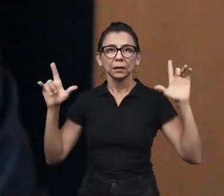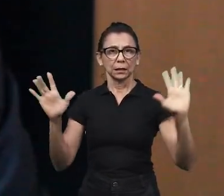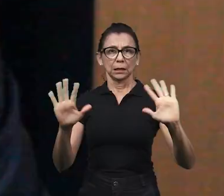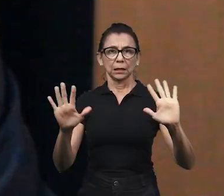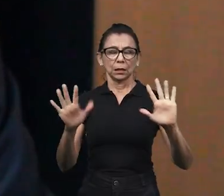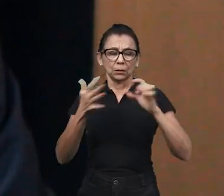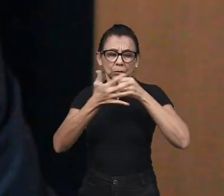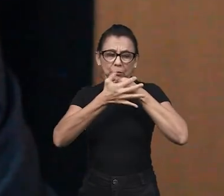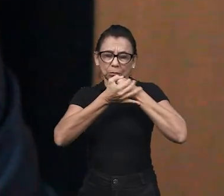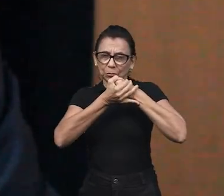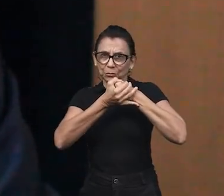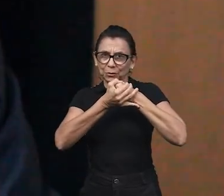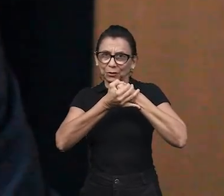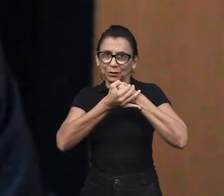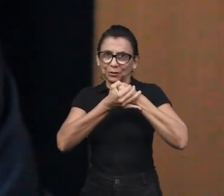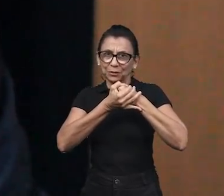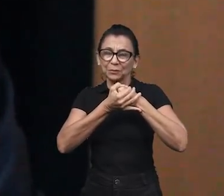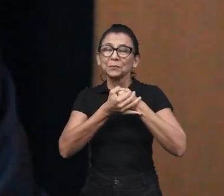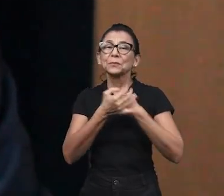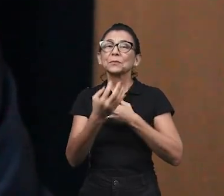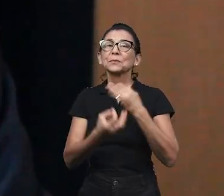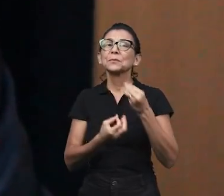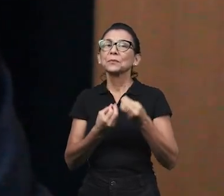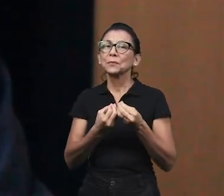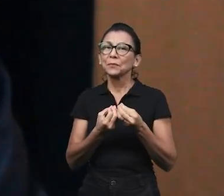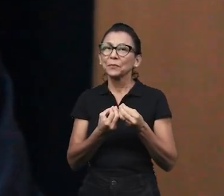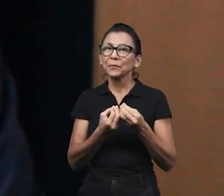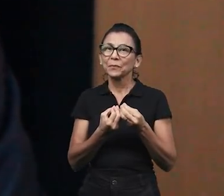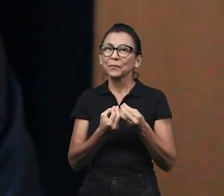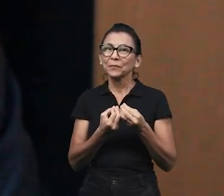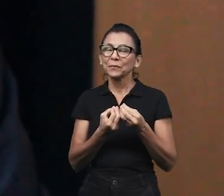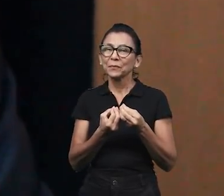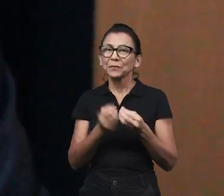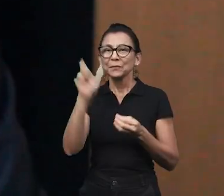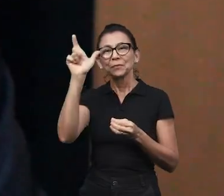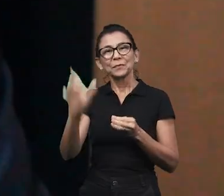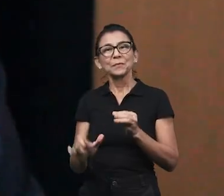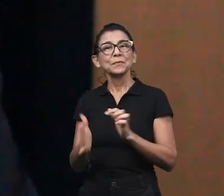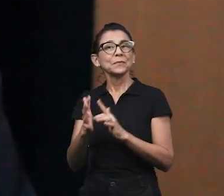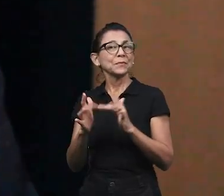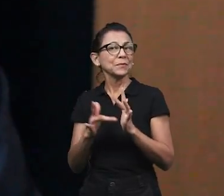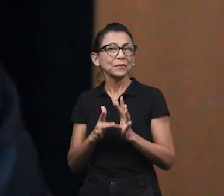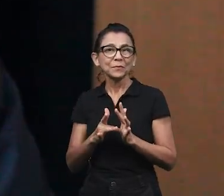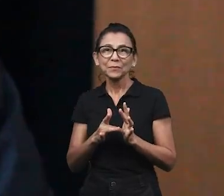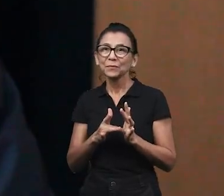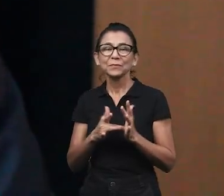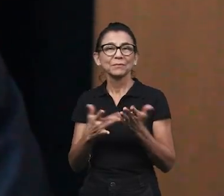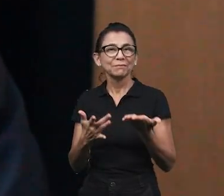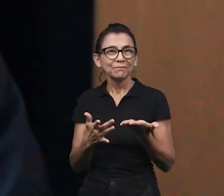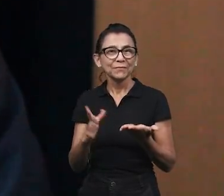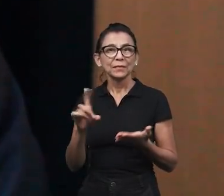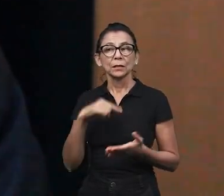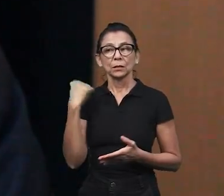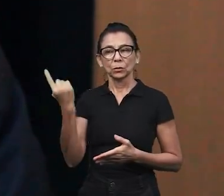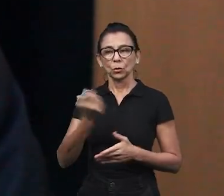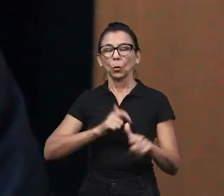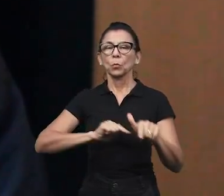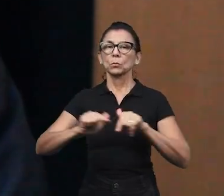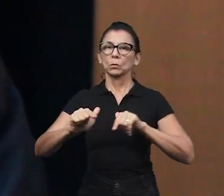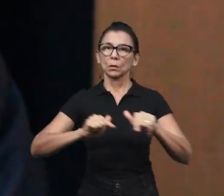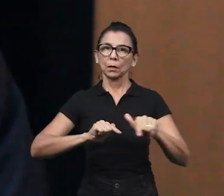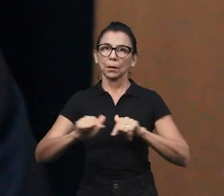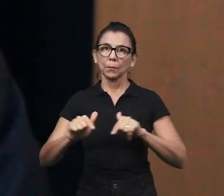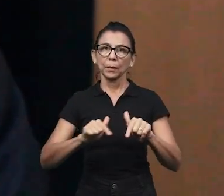escondido em Jesus, né? Ele está escondido no Senhor, porque o nosso trabalho, tudo que nós estamos fazendo, quem vai